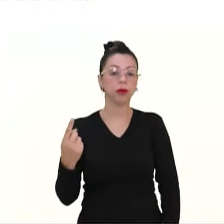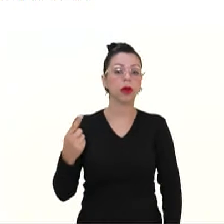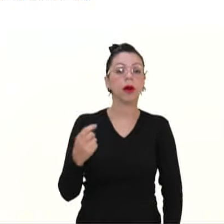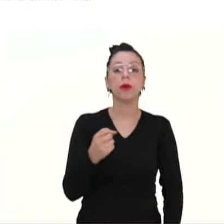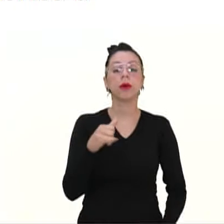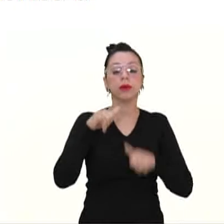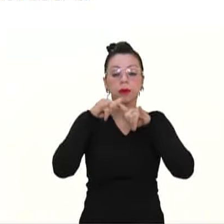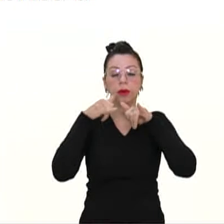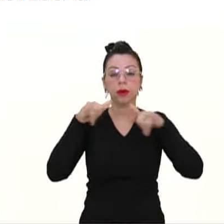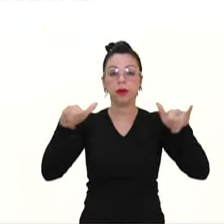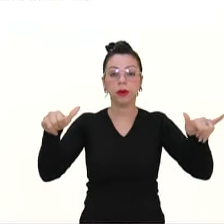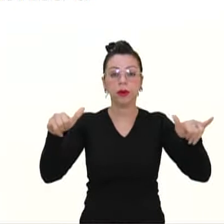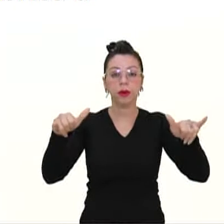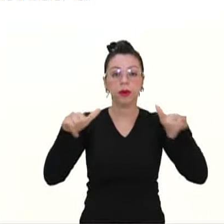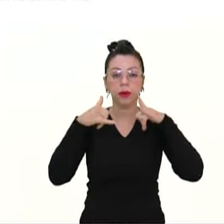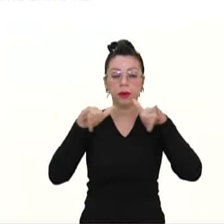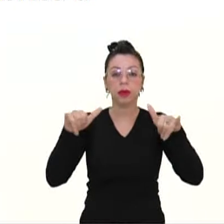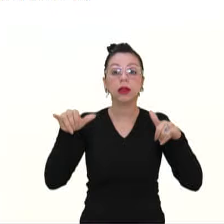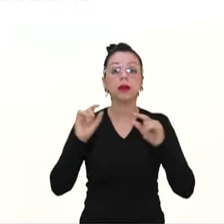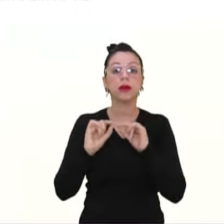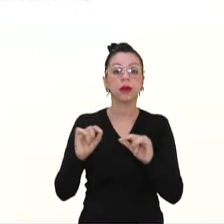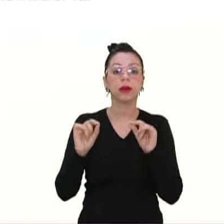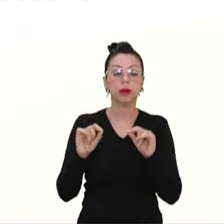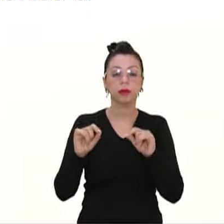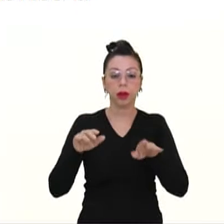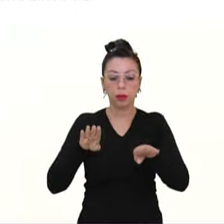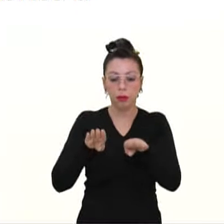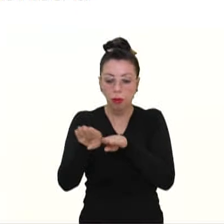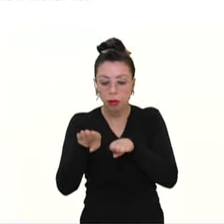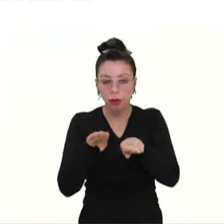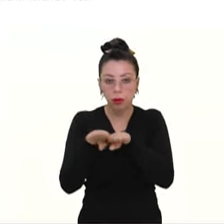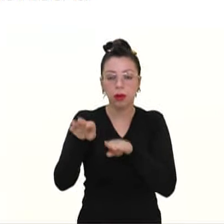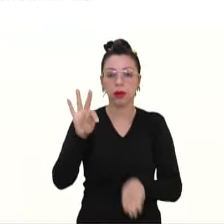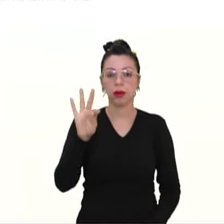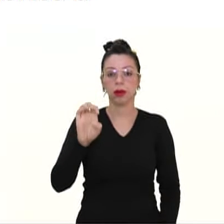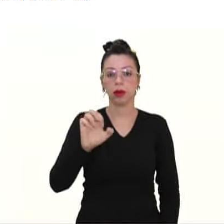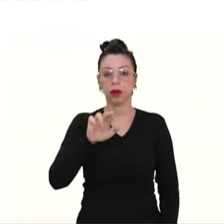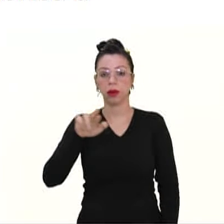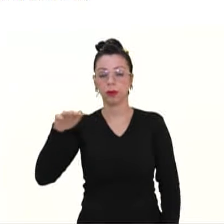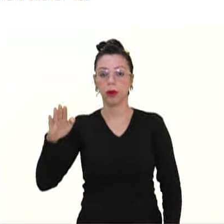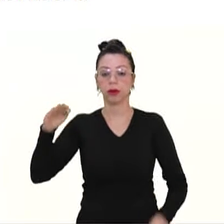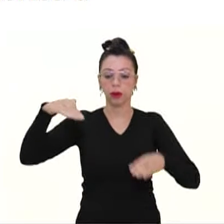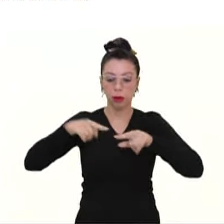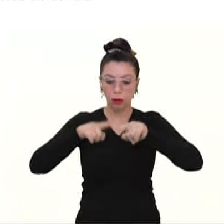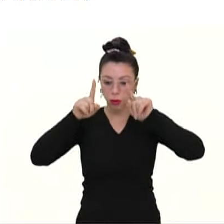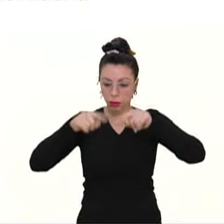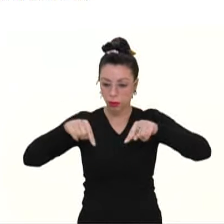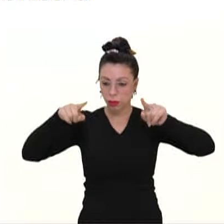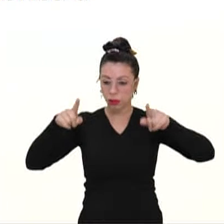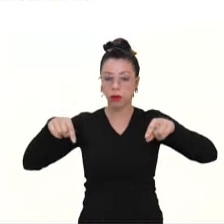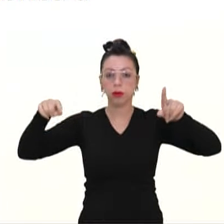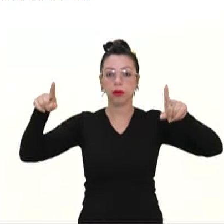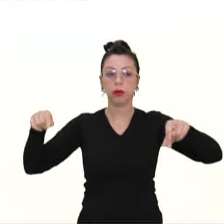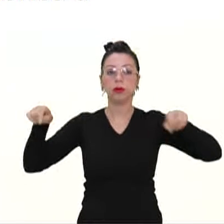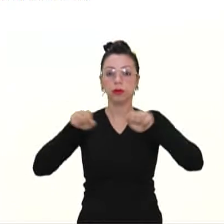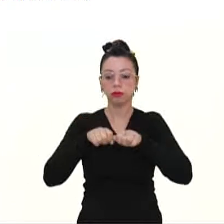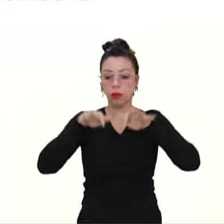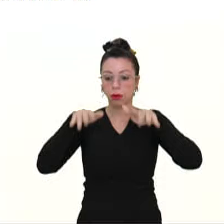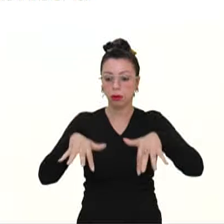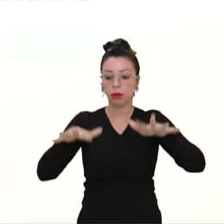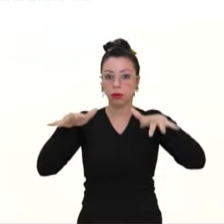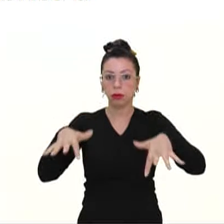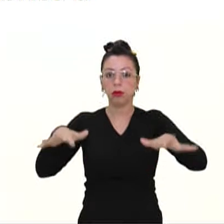energias liberadas pelos respectivos terremotos sob a forma de ondas que se propagam pela